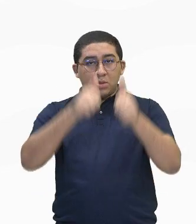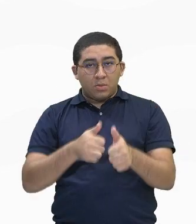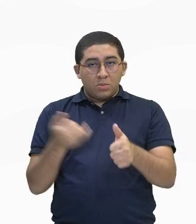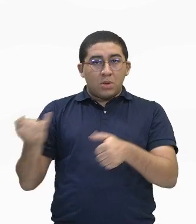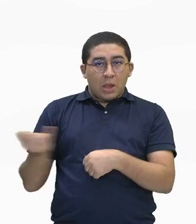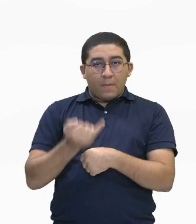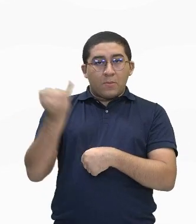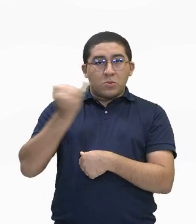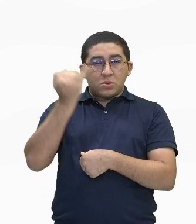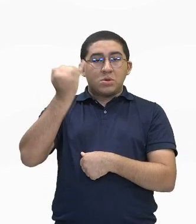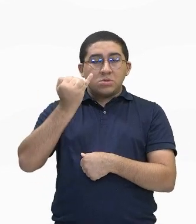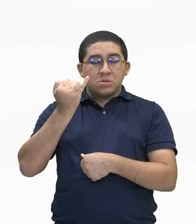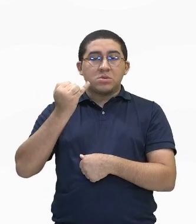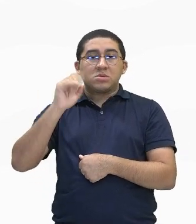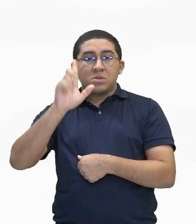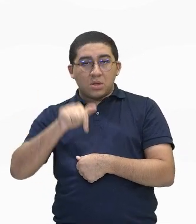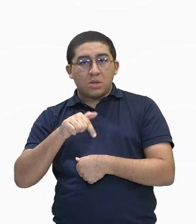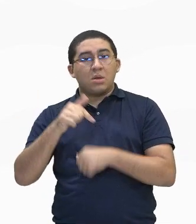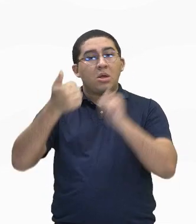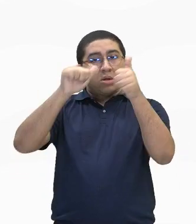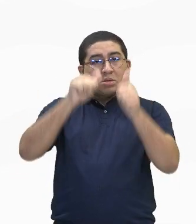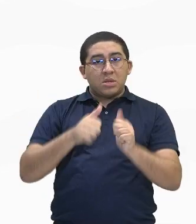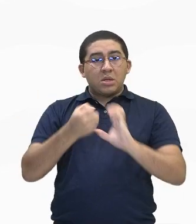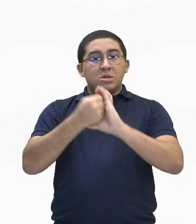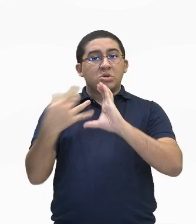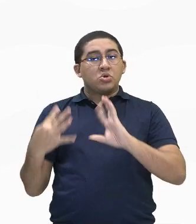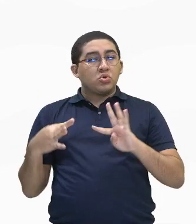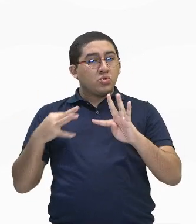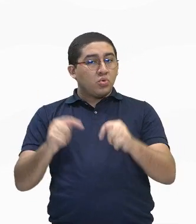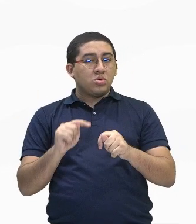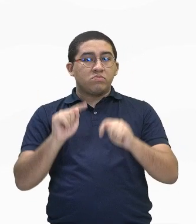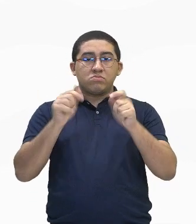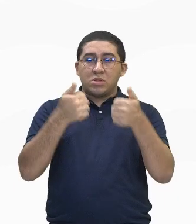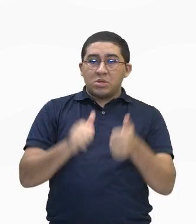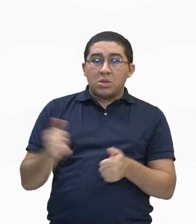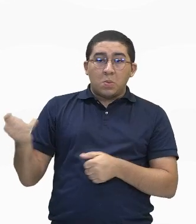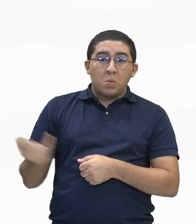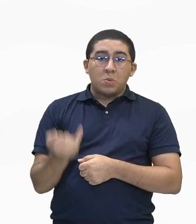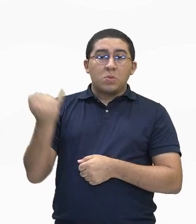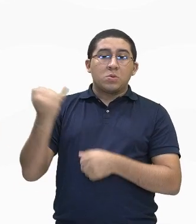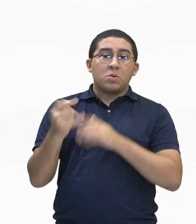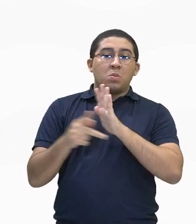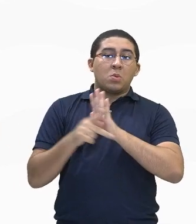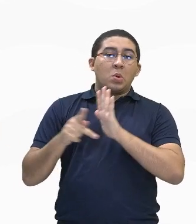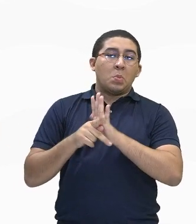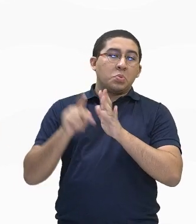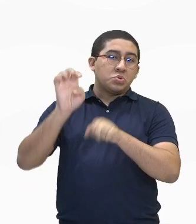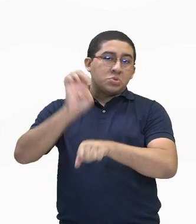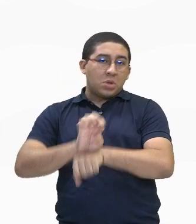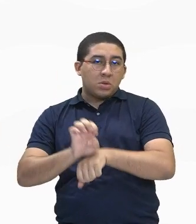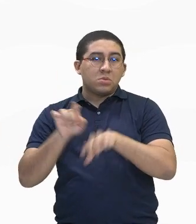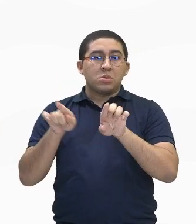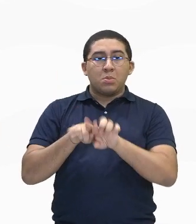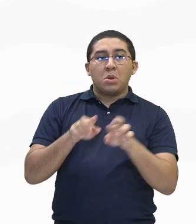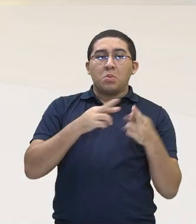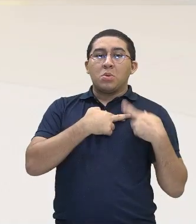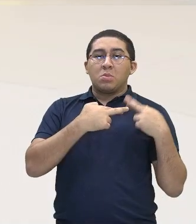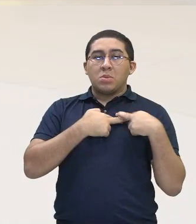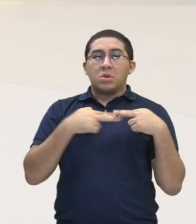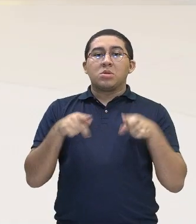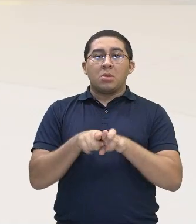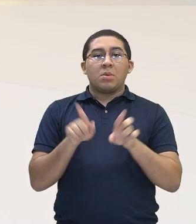analisar todas essas características, verificando a importância do plano ali do Estado, né, o papel do Estado para